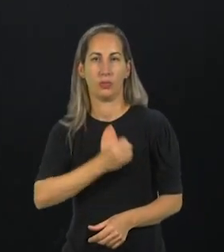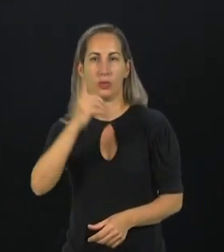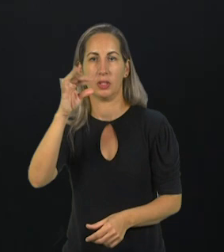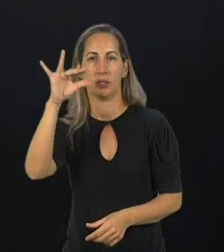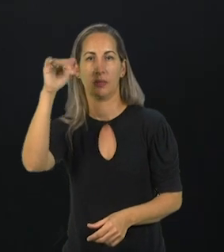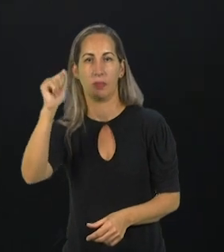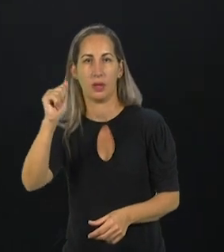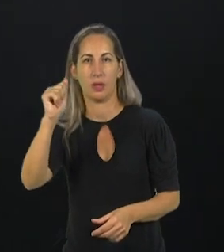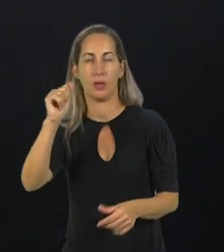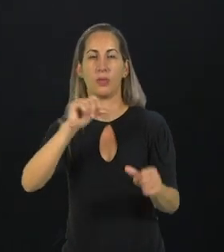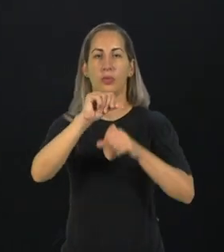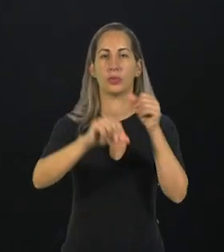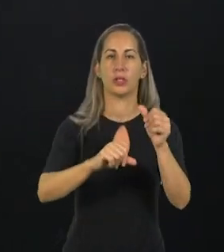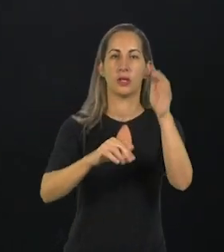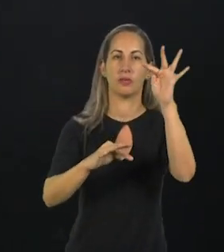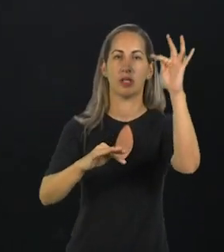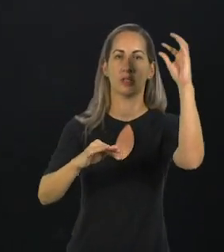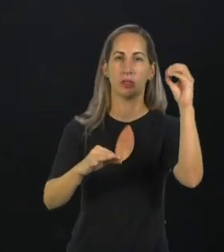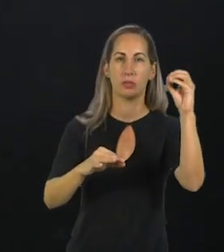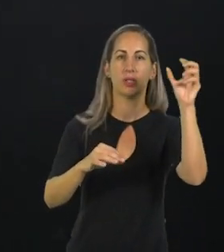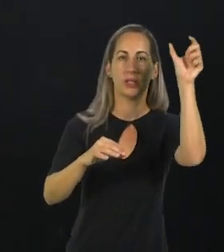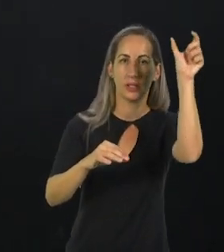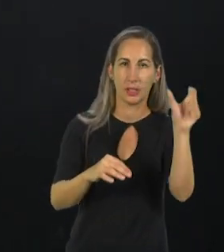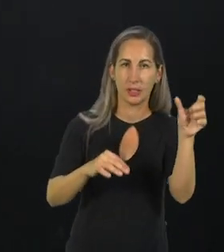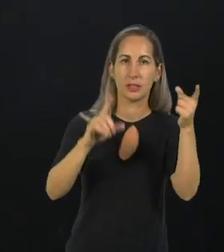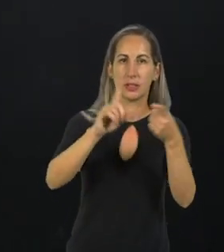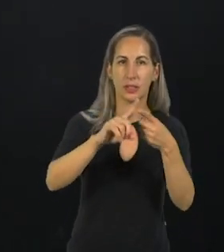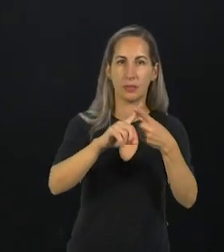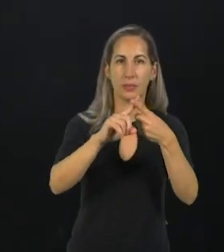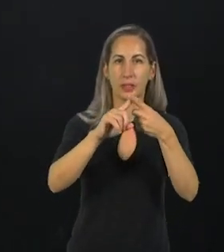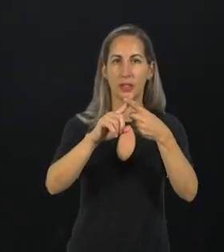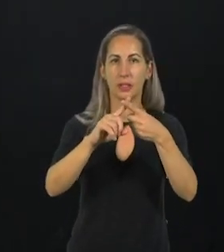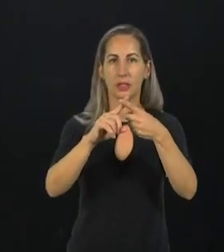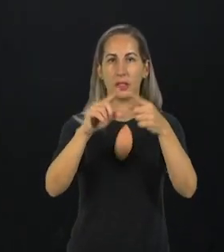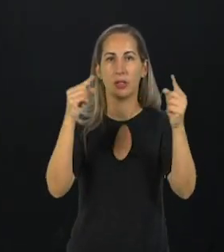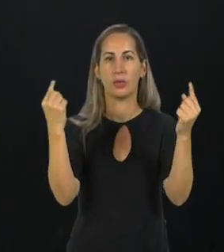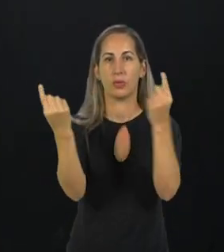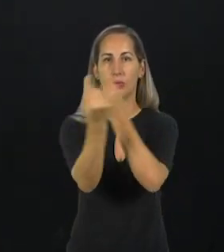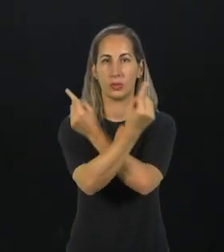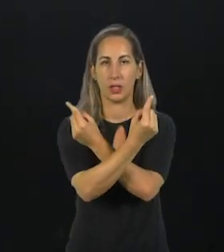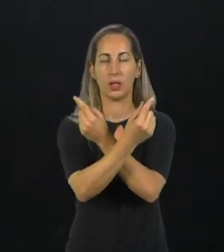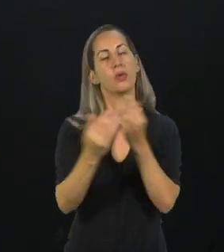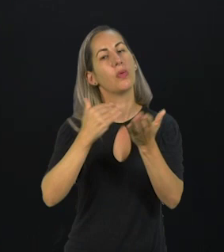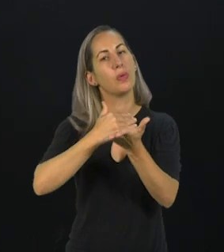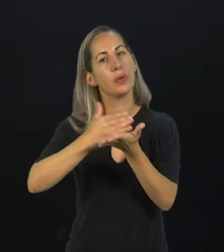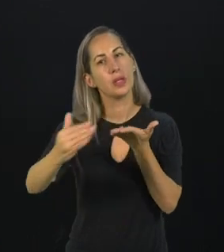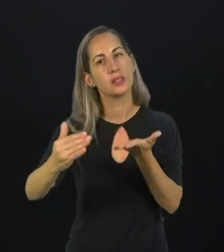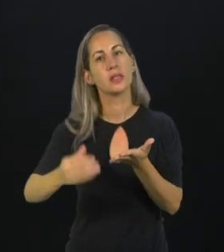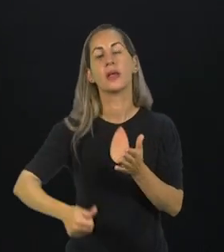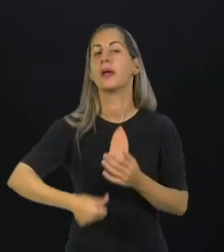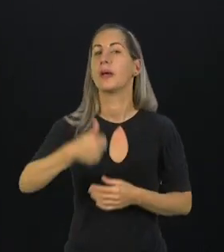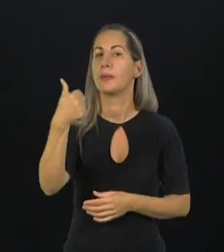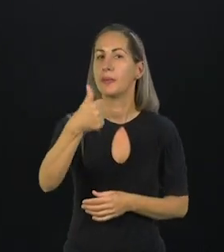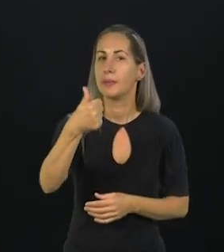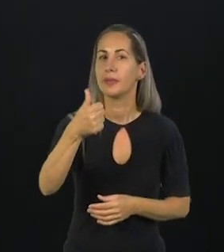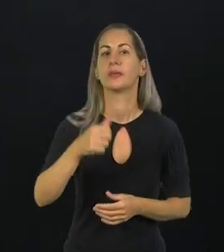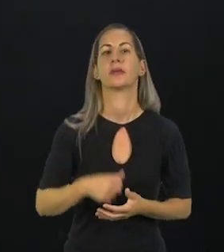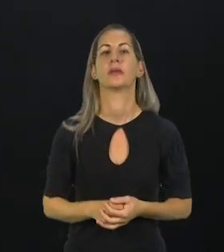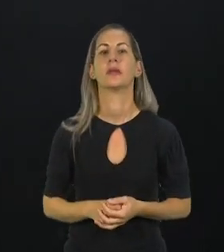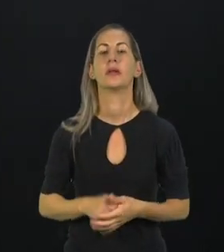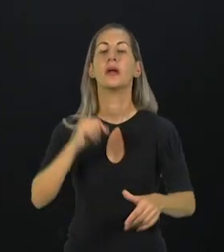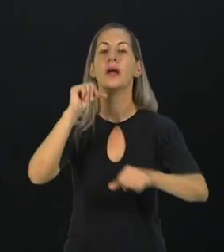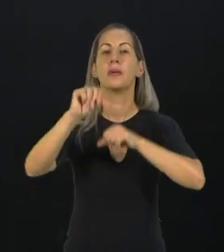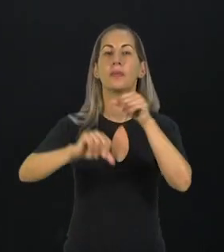em fração e um número que está em fração em decimal, beleza? Vamos começar então com a nossa primeira parte, que é